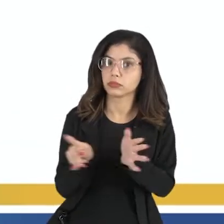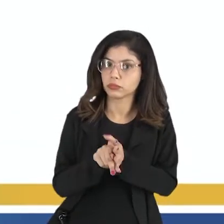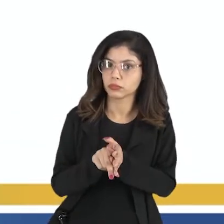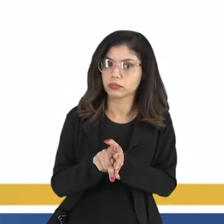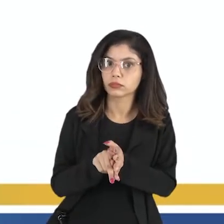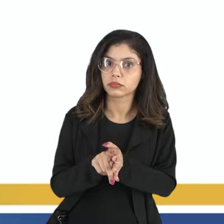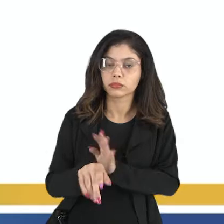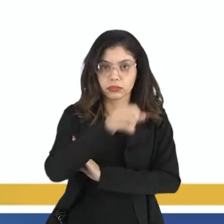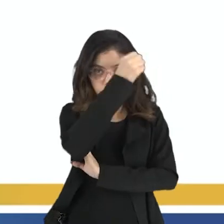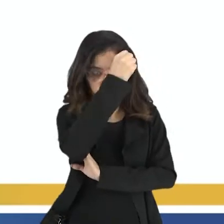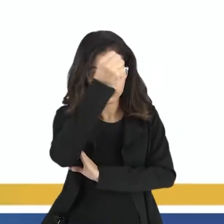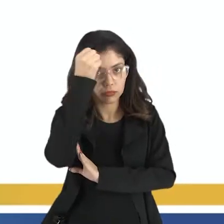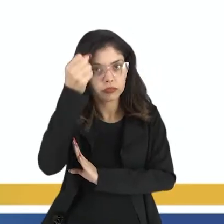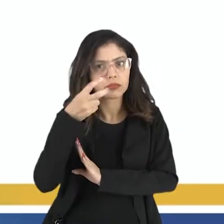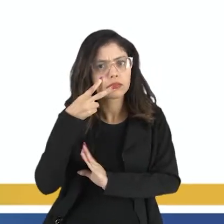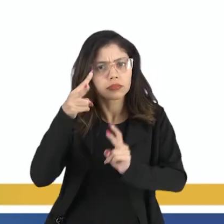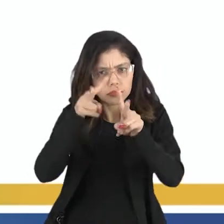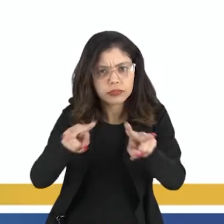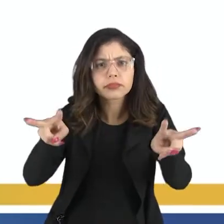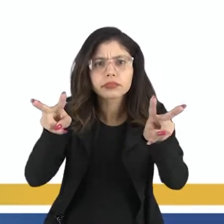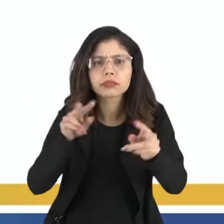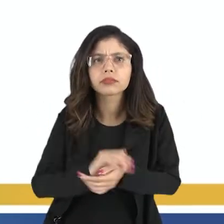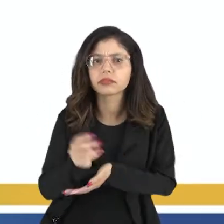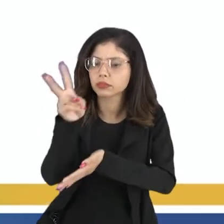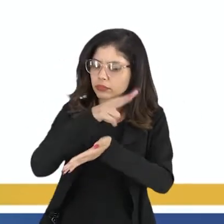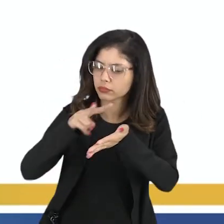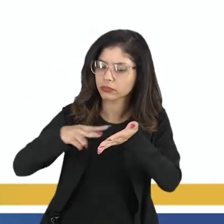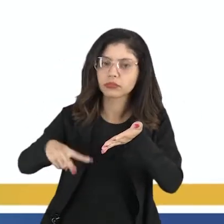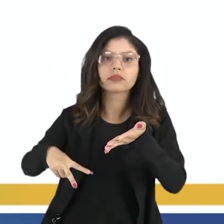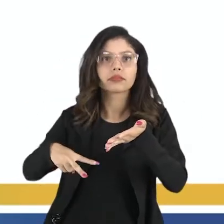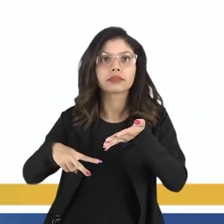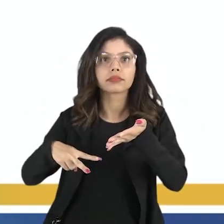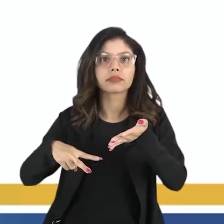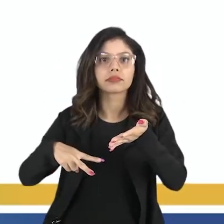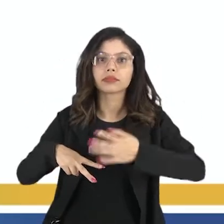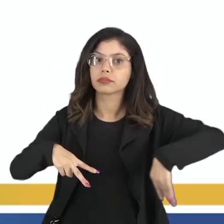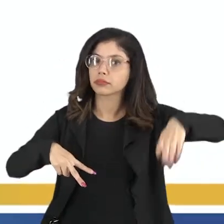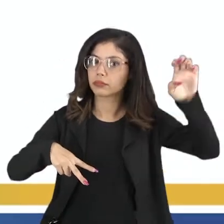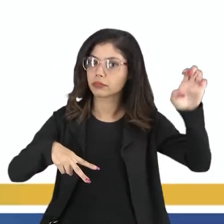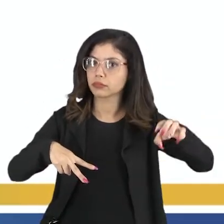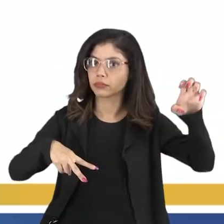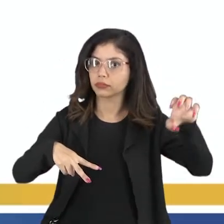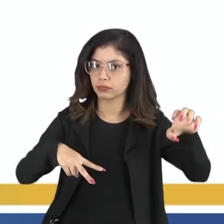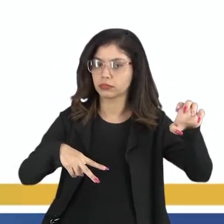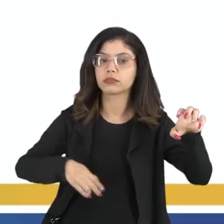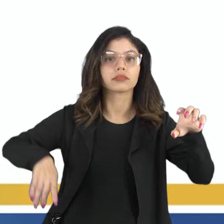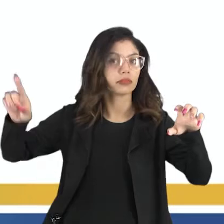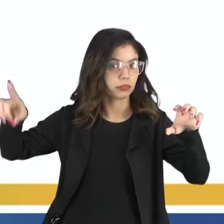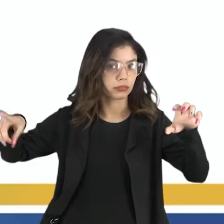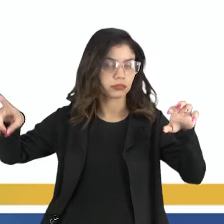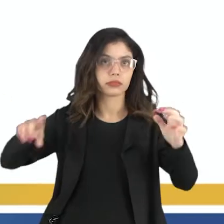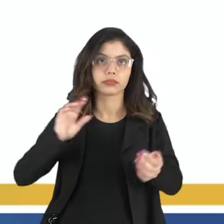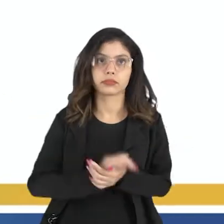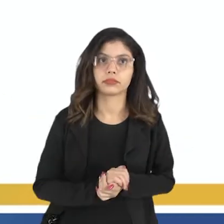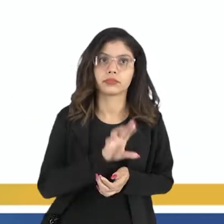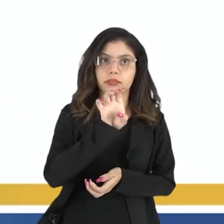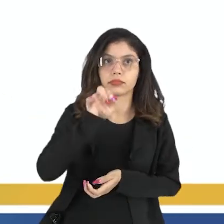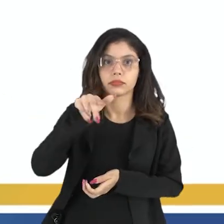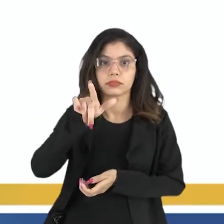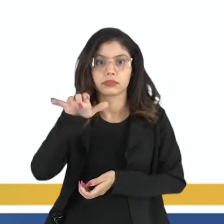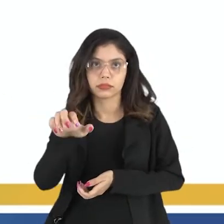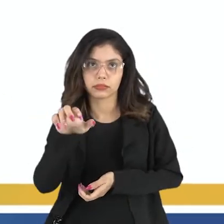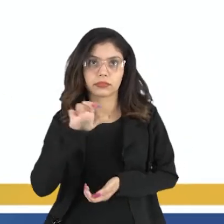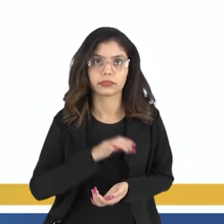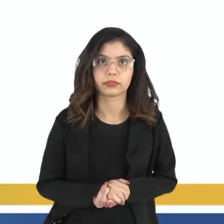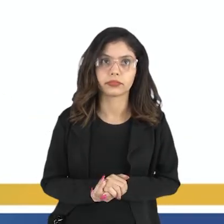sociologia. Vocês podem visualizar, vamos fazer a leitura da esquerda para a direita. Nós temos o Émile